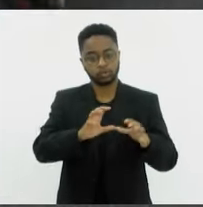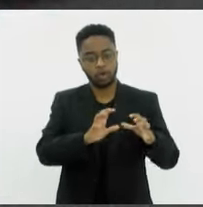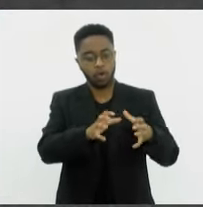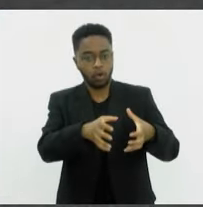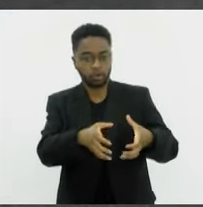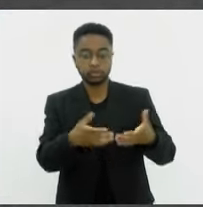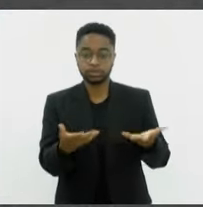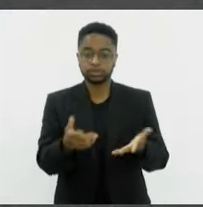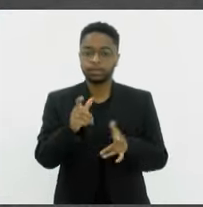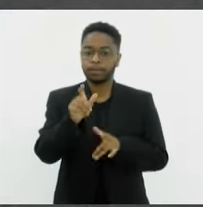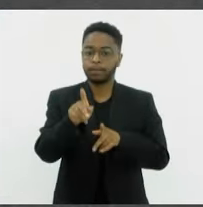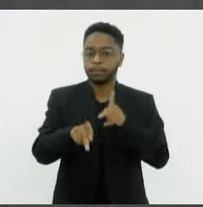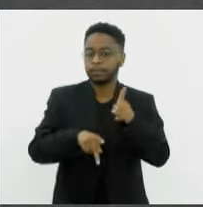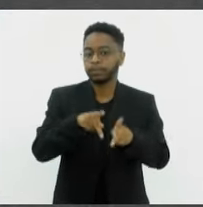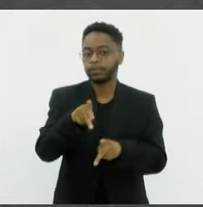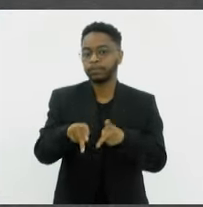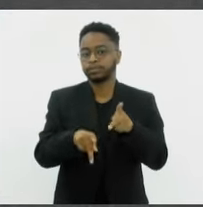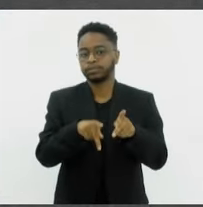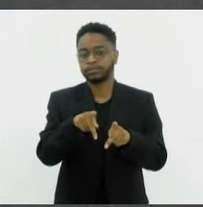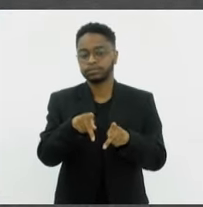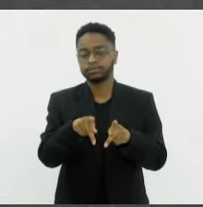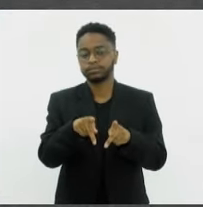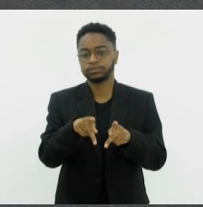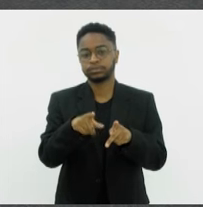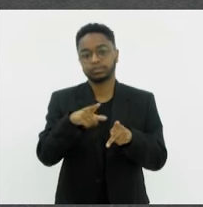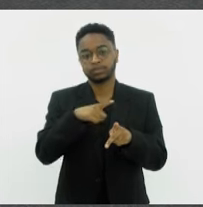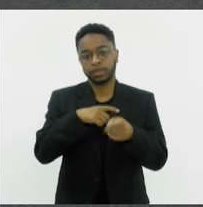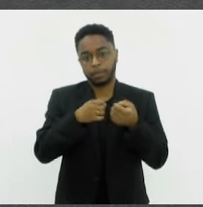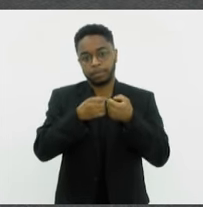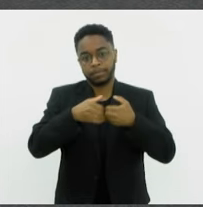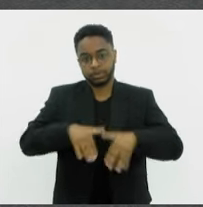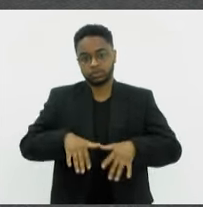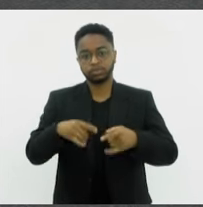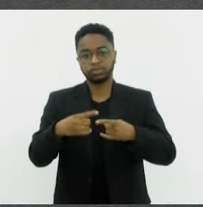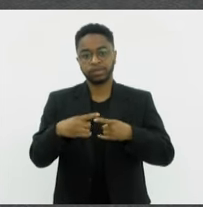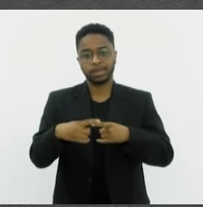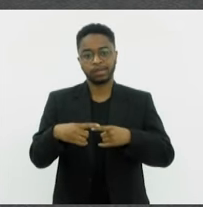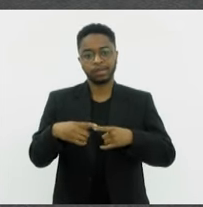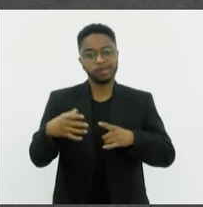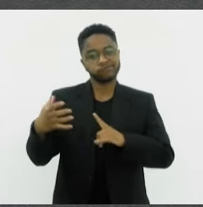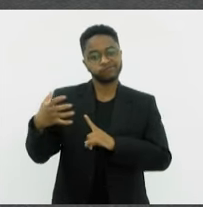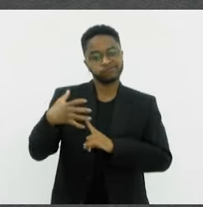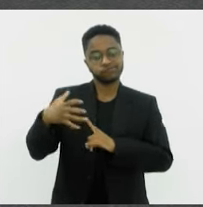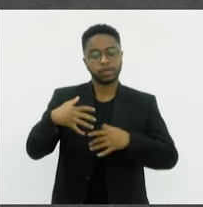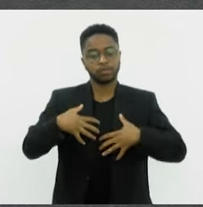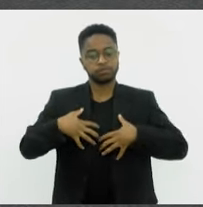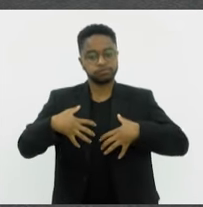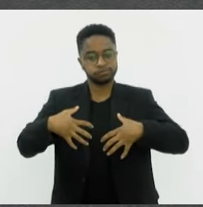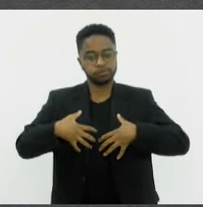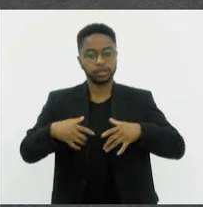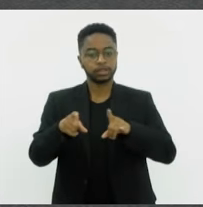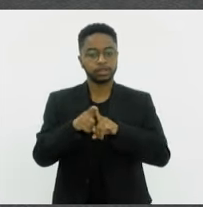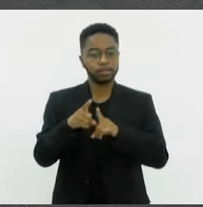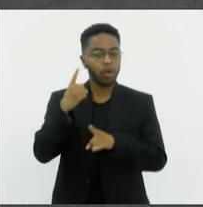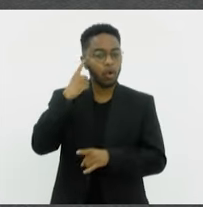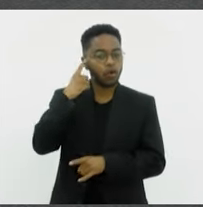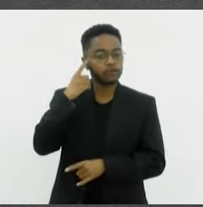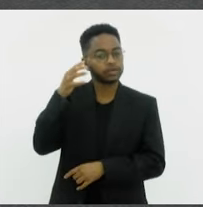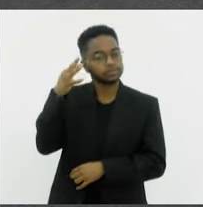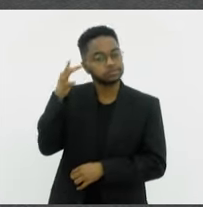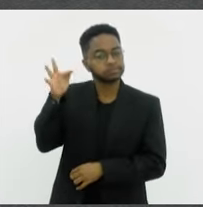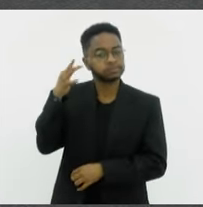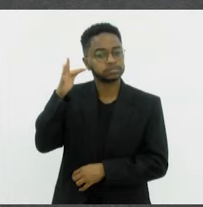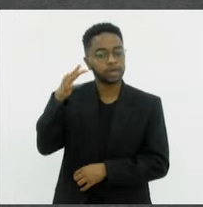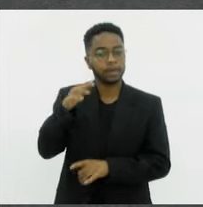a população acaba tendo os pulmões afetados e os tímpanos afetados por causa